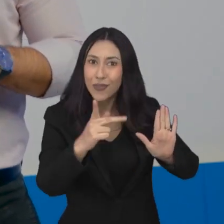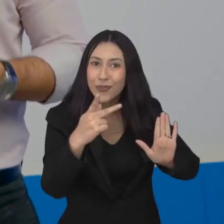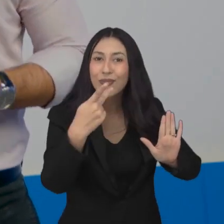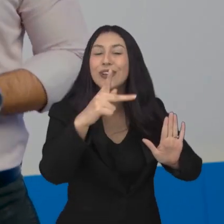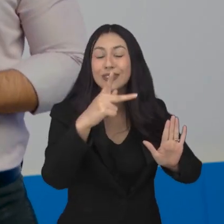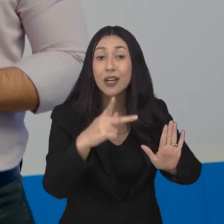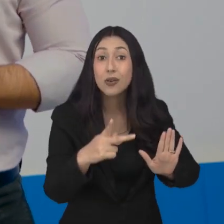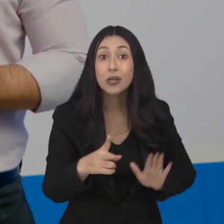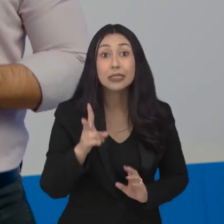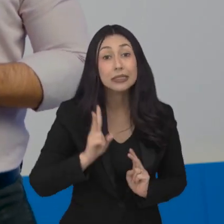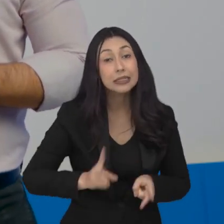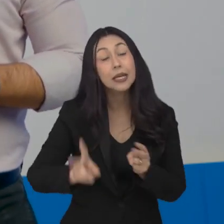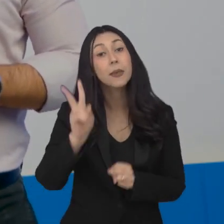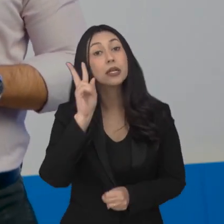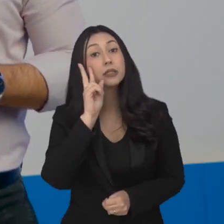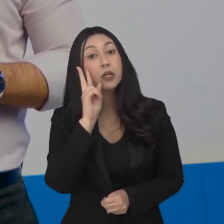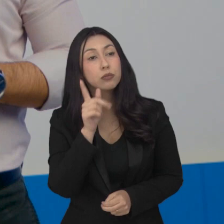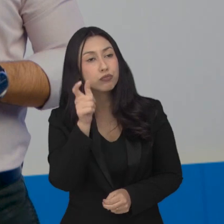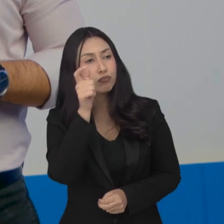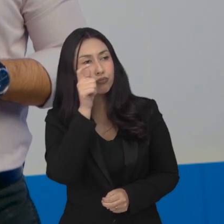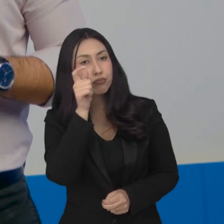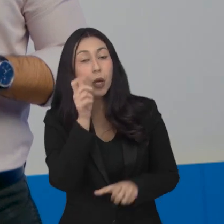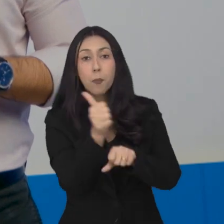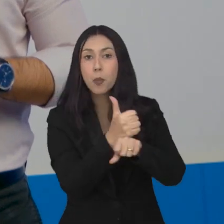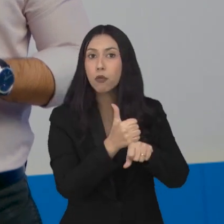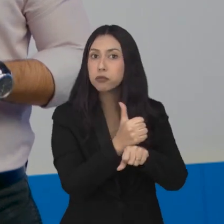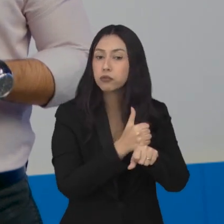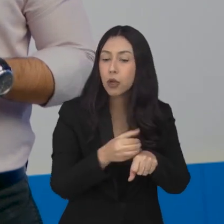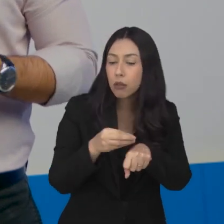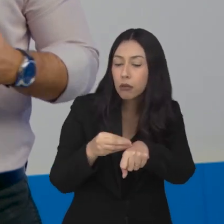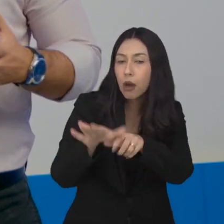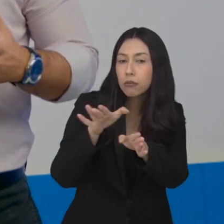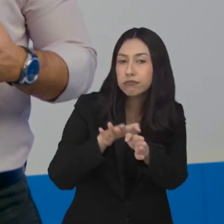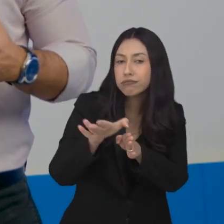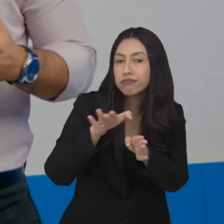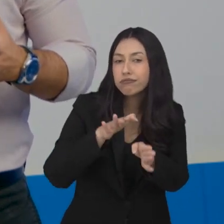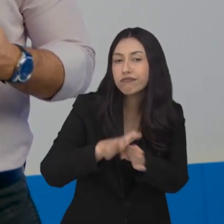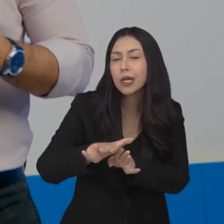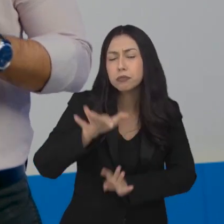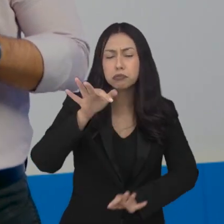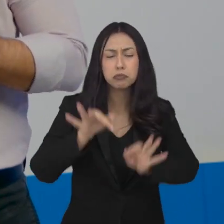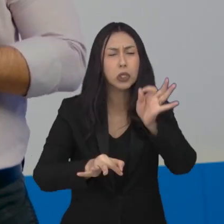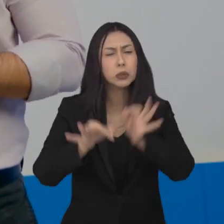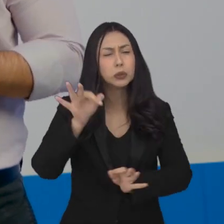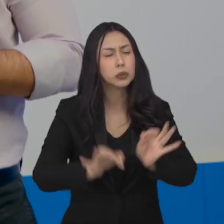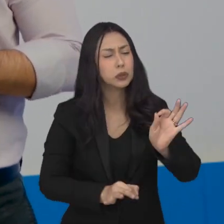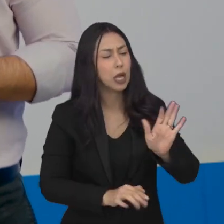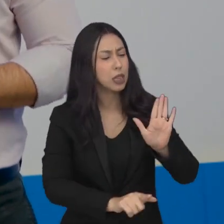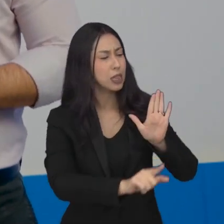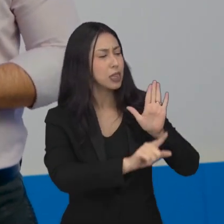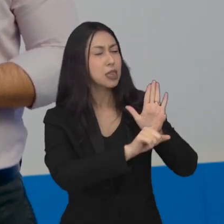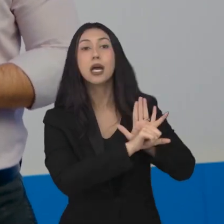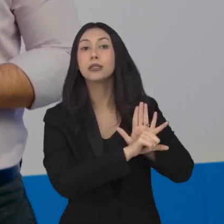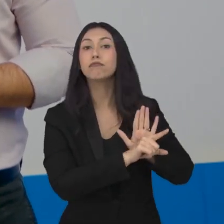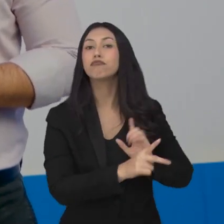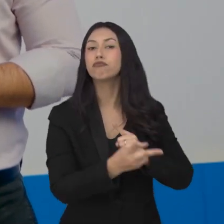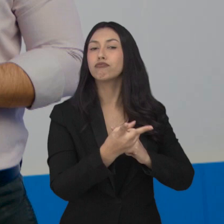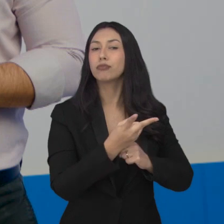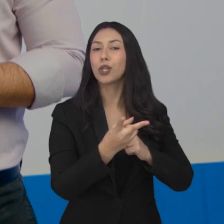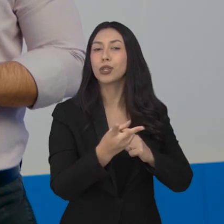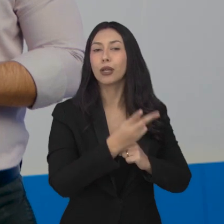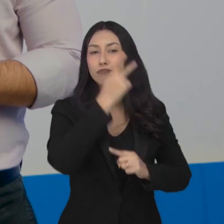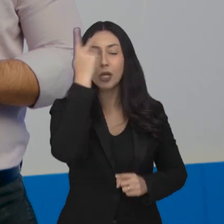seu direito. Toda segunda ouvimos especialistas que separam dicas e orientações na hora de buscar a justiça ou fazer valer a lei